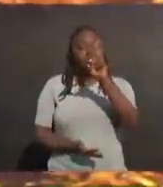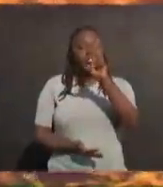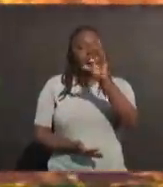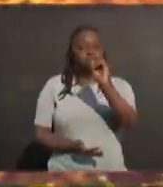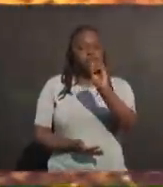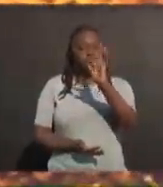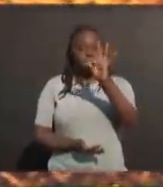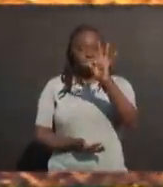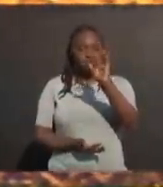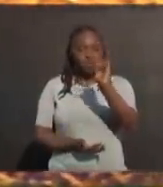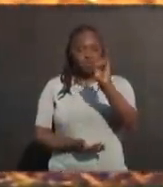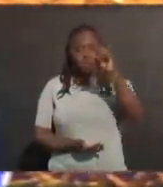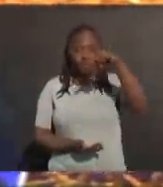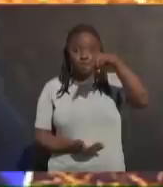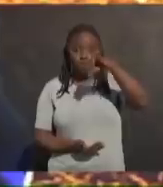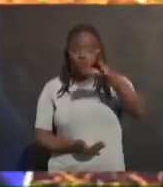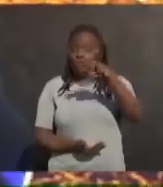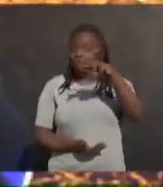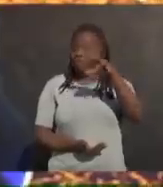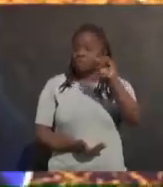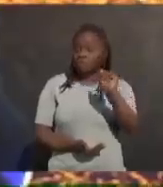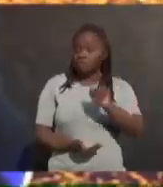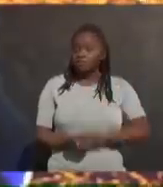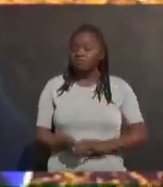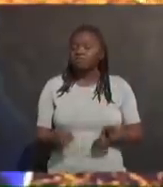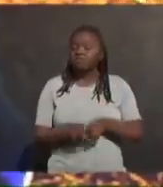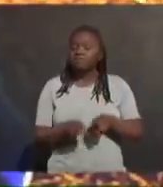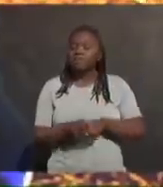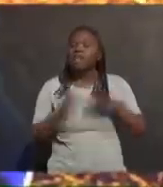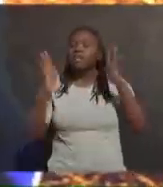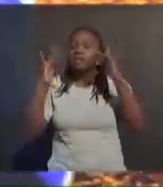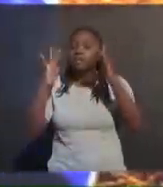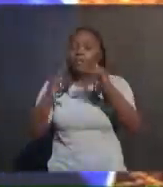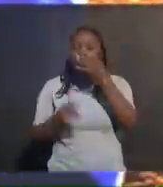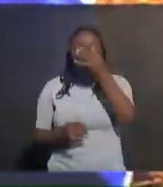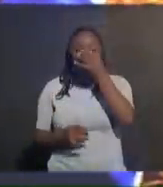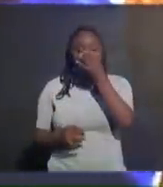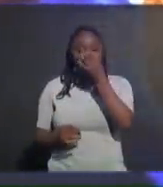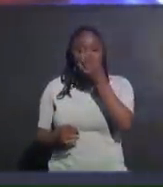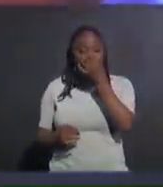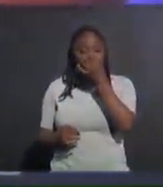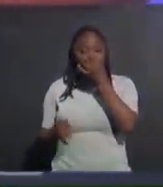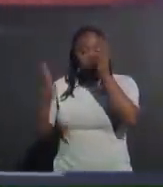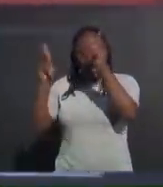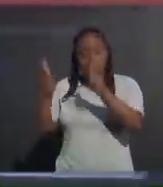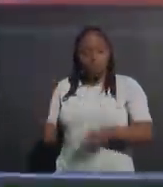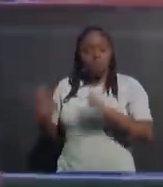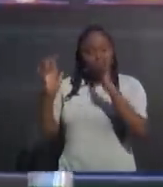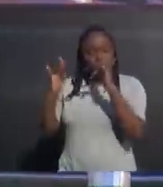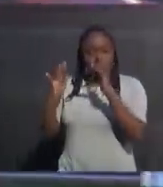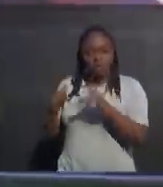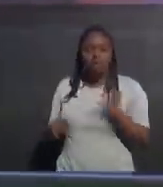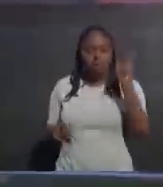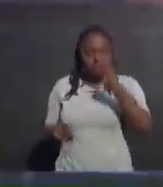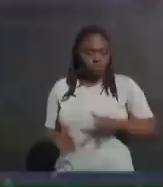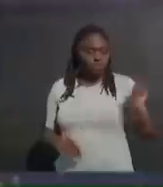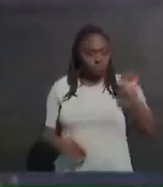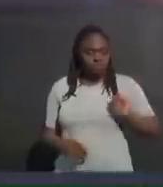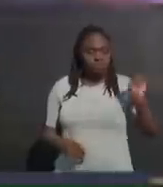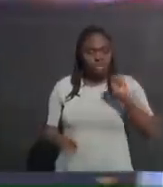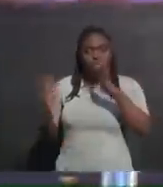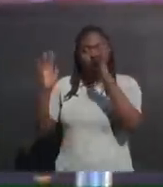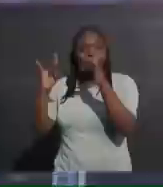né? É um desequilíbrio. O que mais? Namoro. A pessoa começa a namorar, já não está com ninguém. Ela começa a namorar, ela